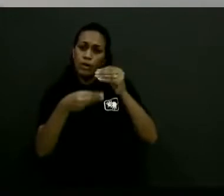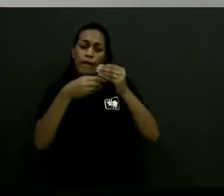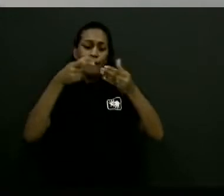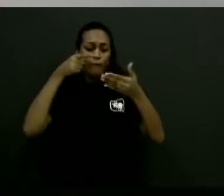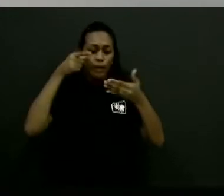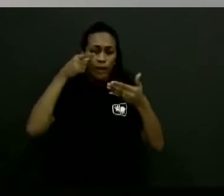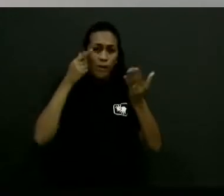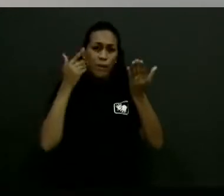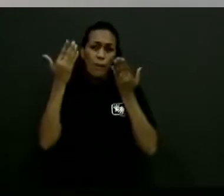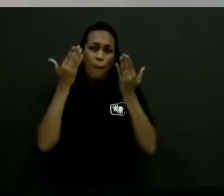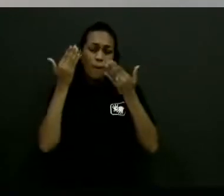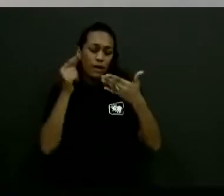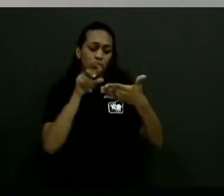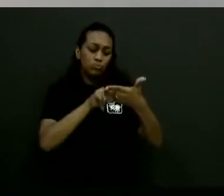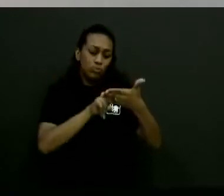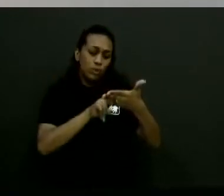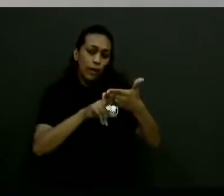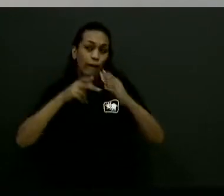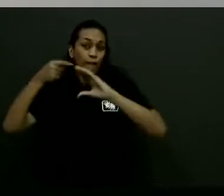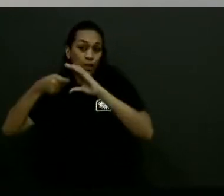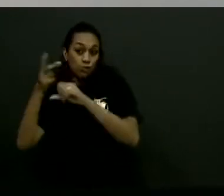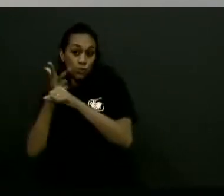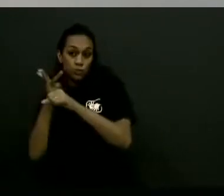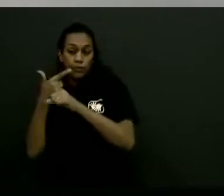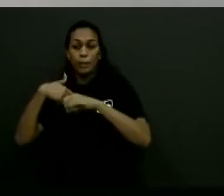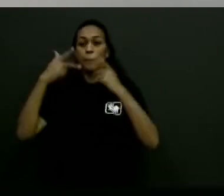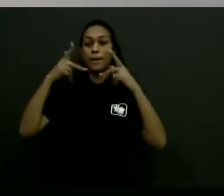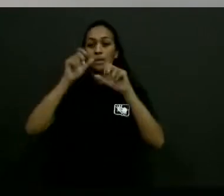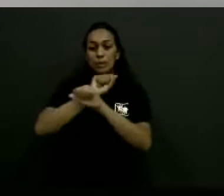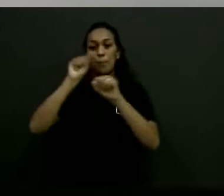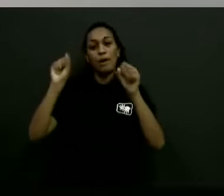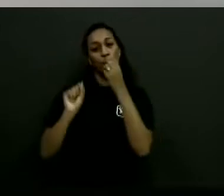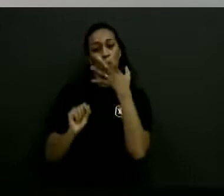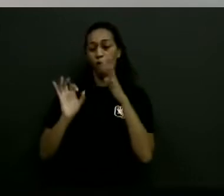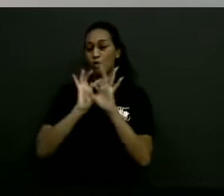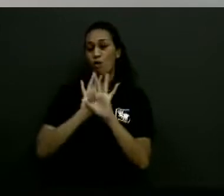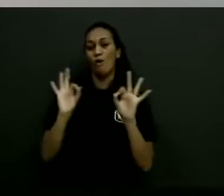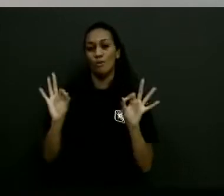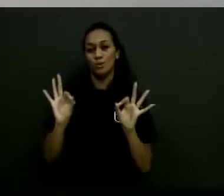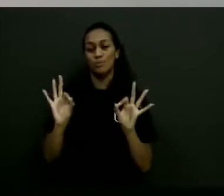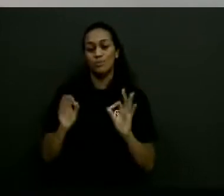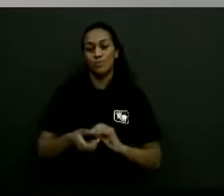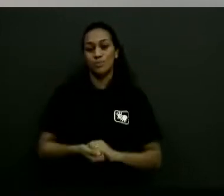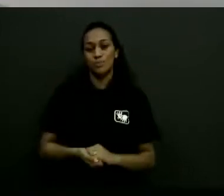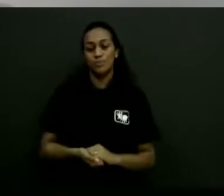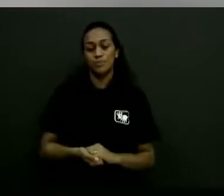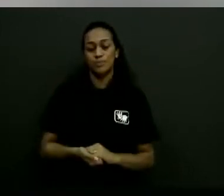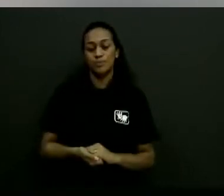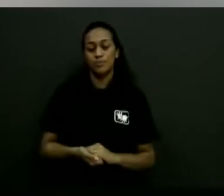verem esses vídeos lá dessas pregações da manhã aí, que foi muito bom, foi muito bom. Então, eu